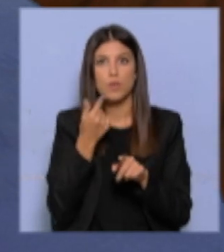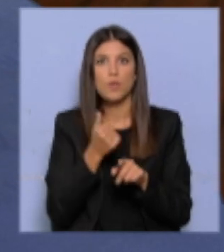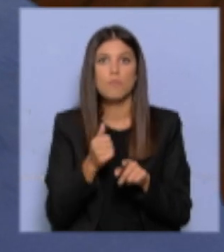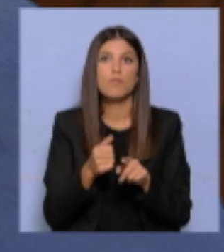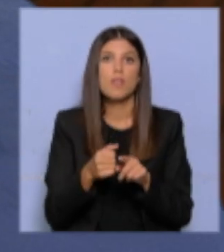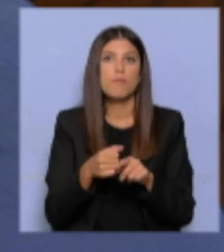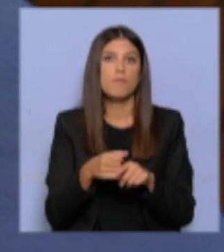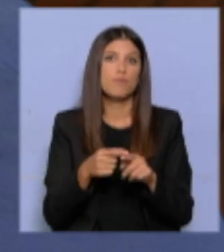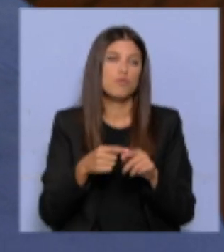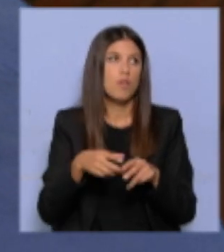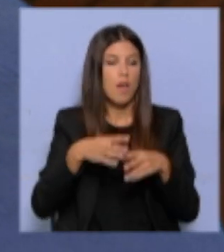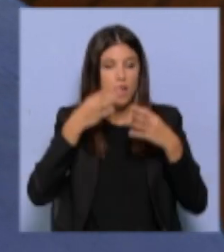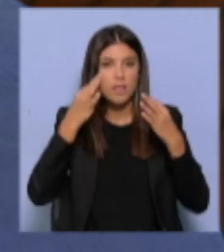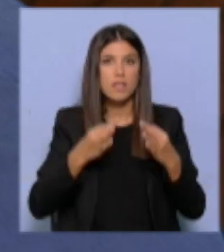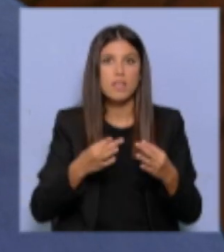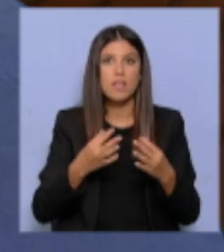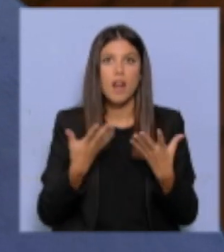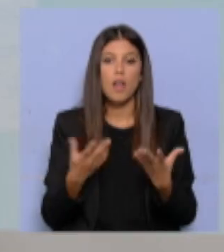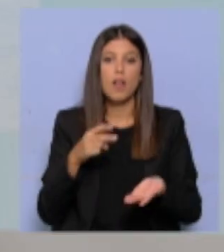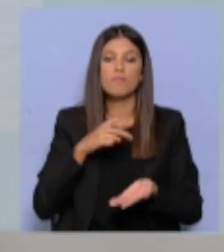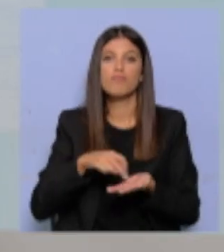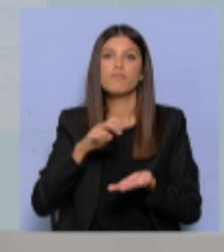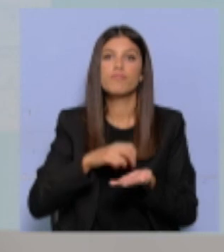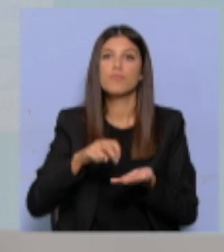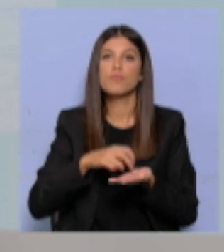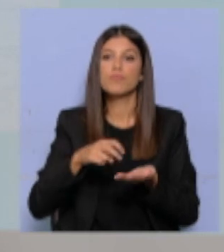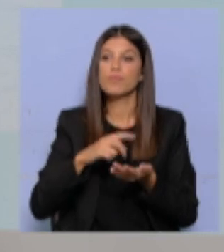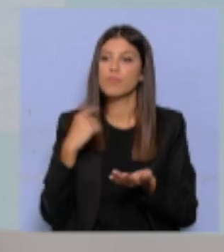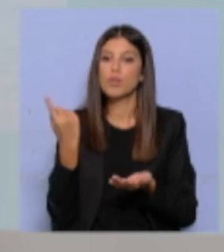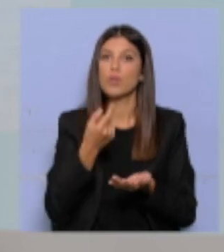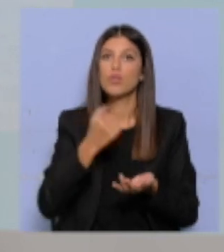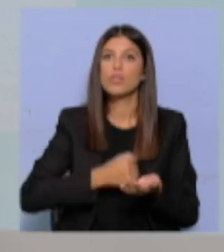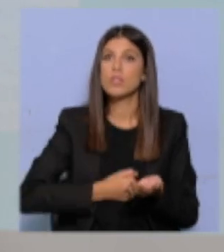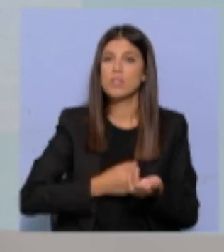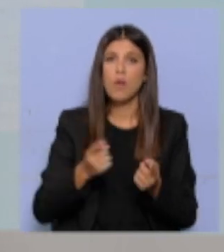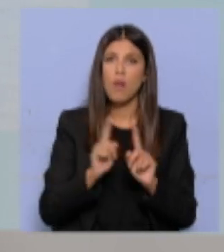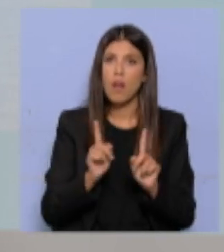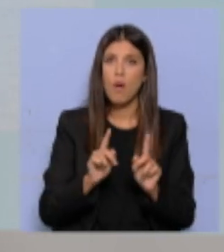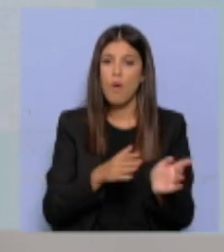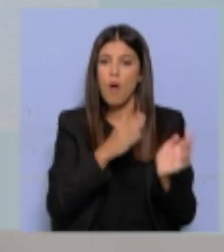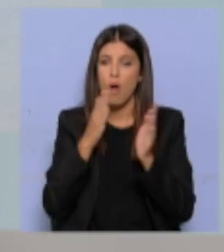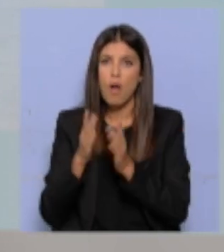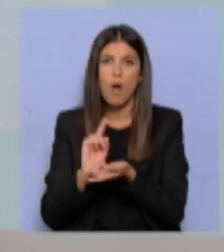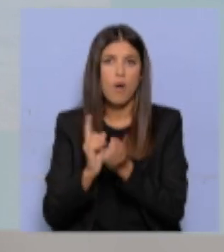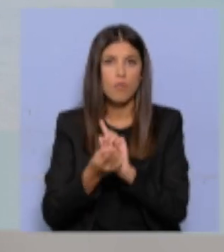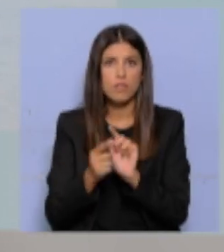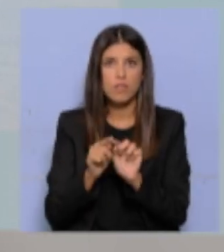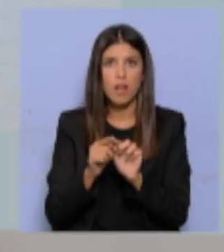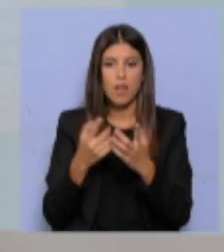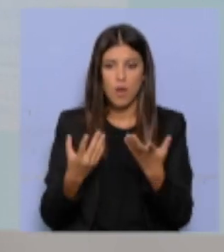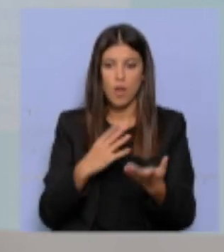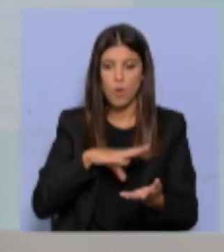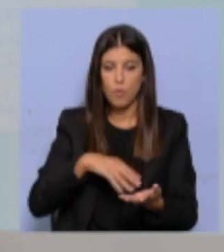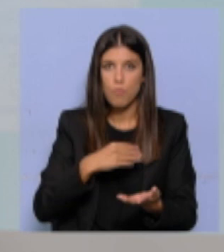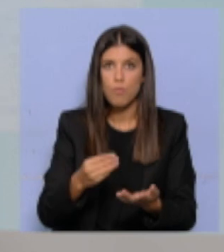cristandade. Nós estamos num mundo em que nos vamos confrontando cada vez mais, e repito,